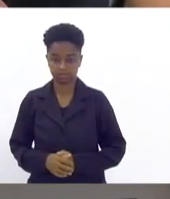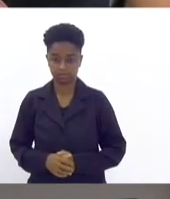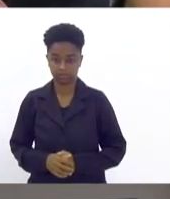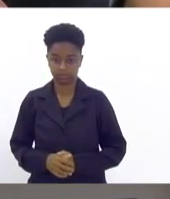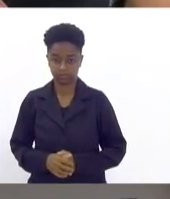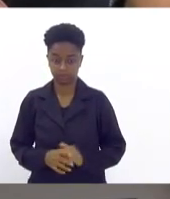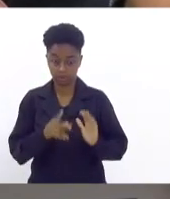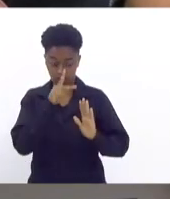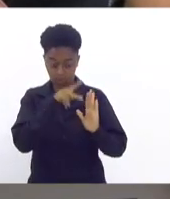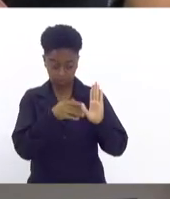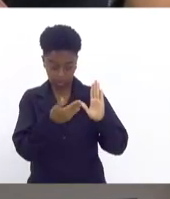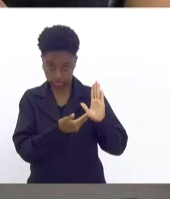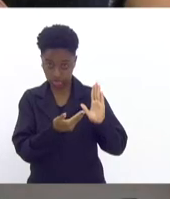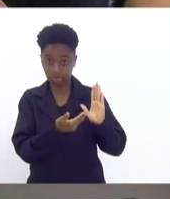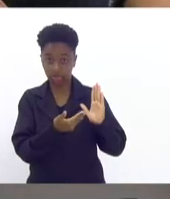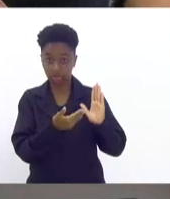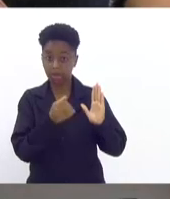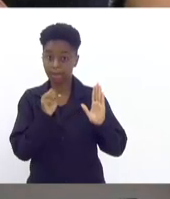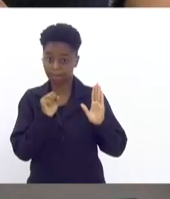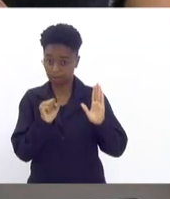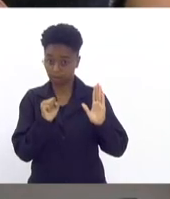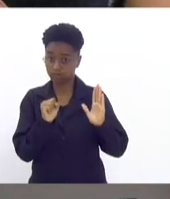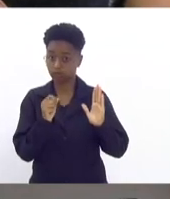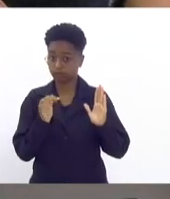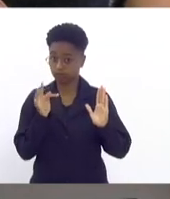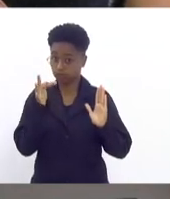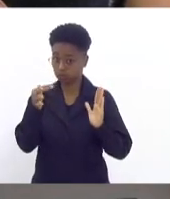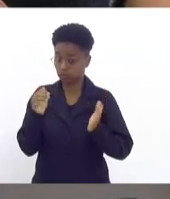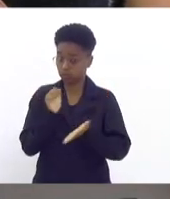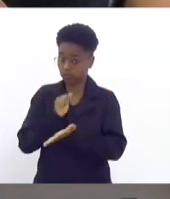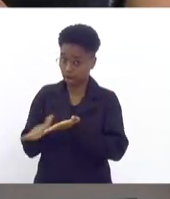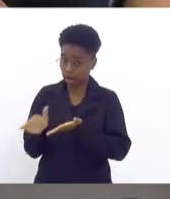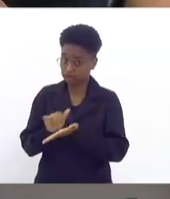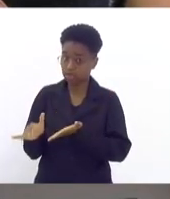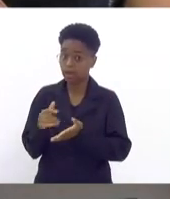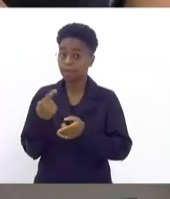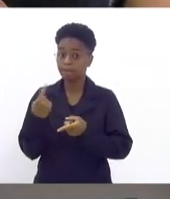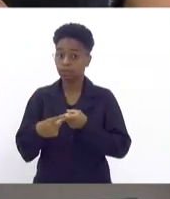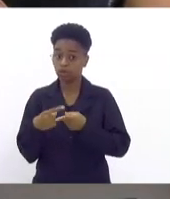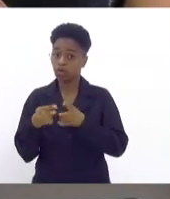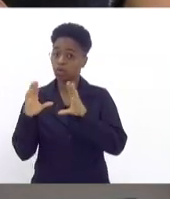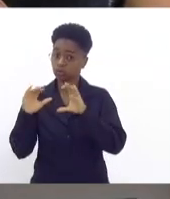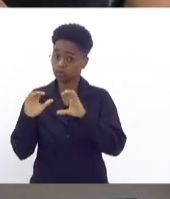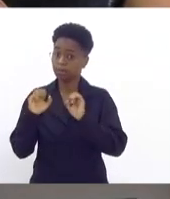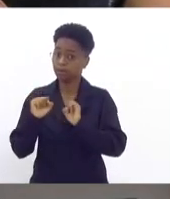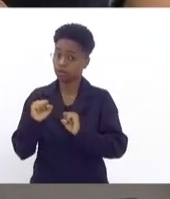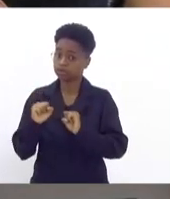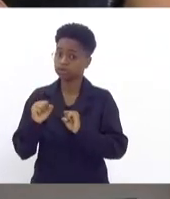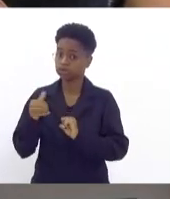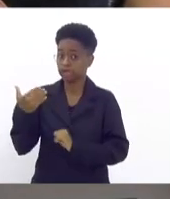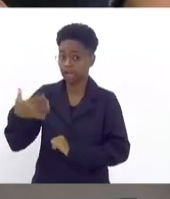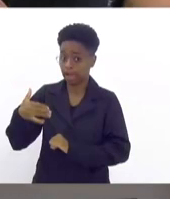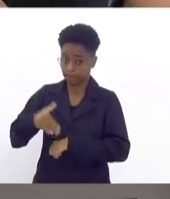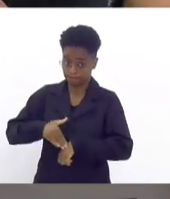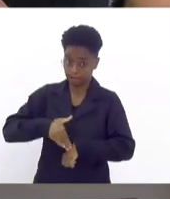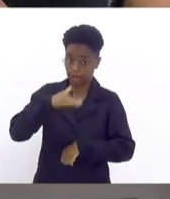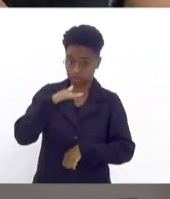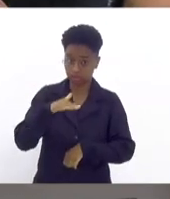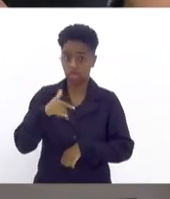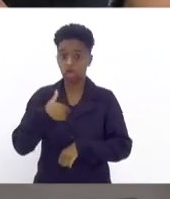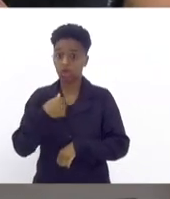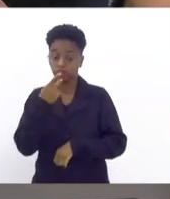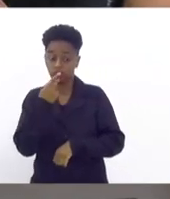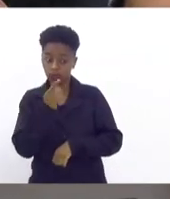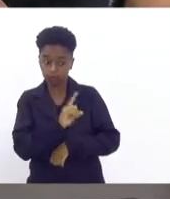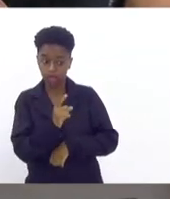Esse projeto pode implicar em despesa futura, porque esse colchão pode ser mais caro que o outro. Eu quero dizer que eu concordo com o mérito